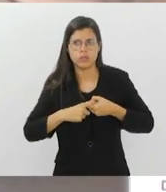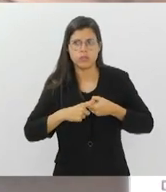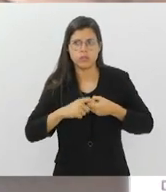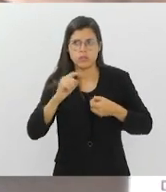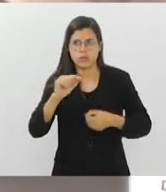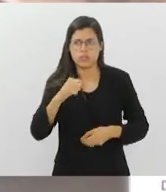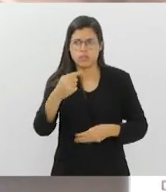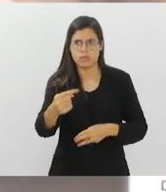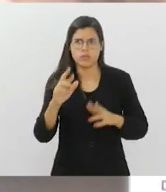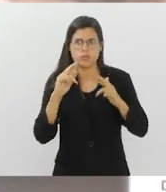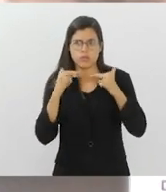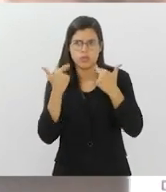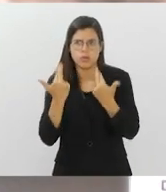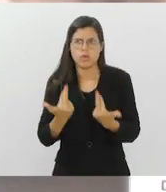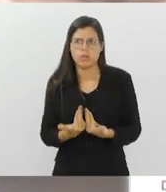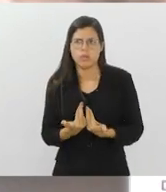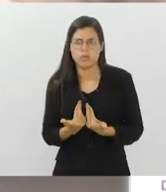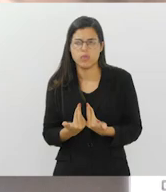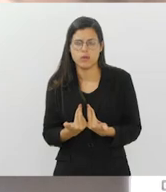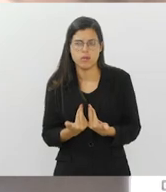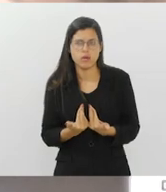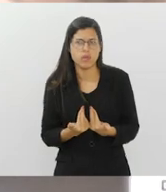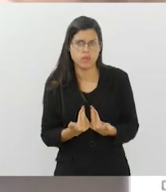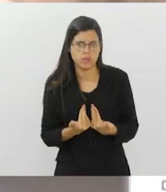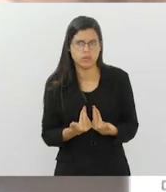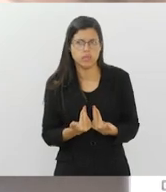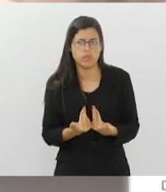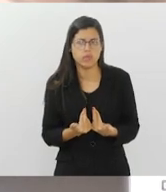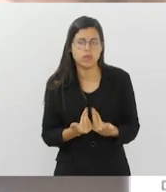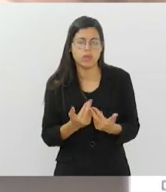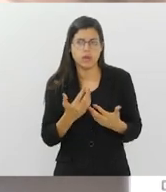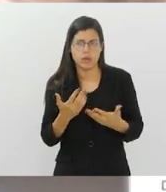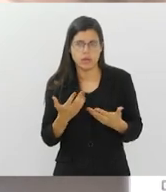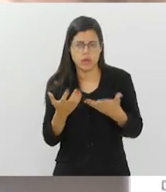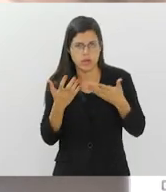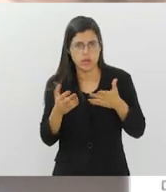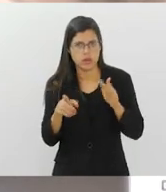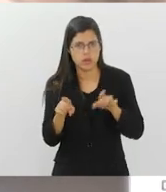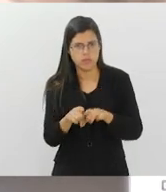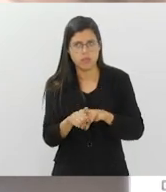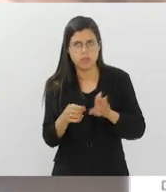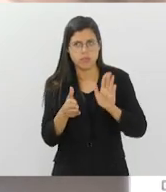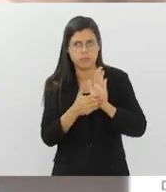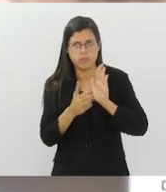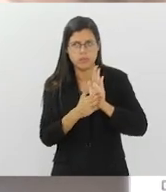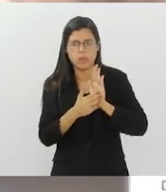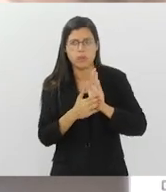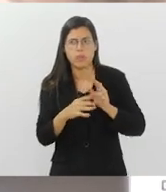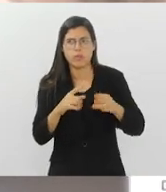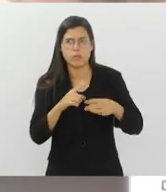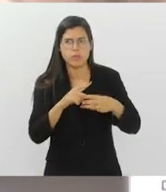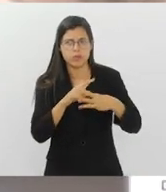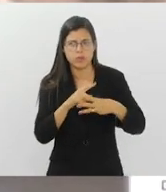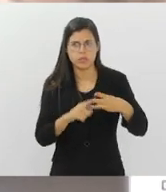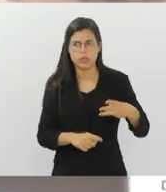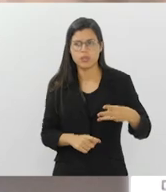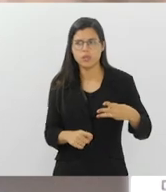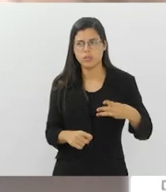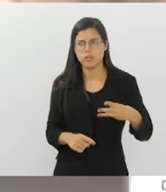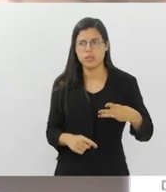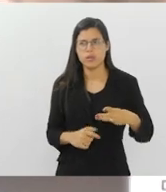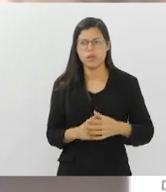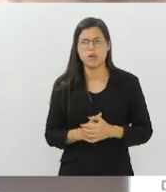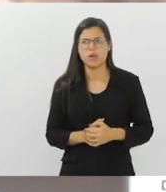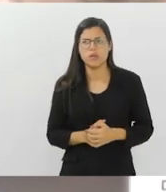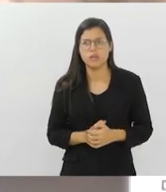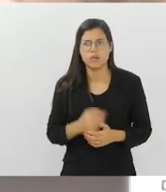reunião com esse compromisso, firmamos isso. E gostaria também de propor a vossas senhorias aquilo que